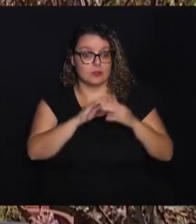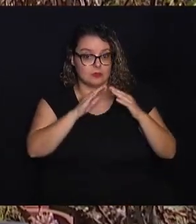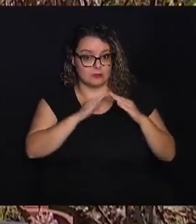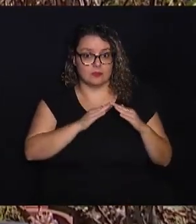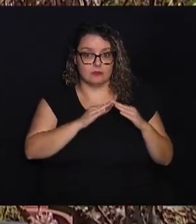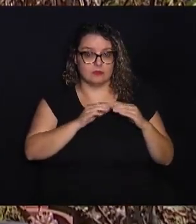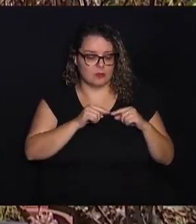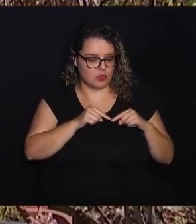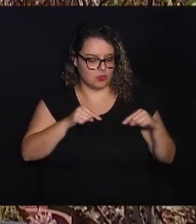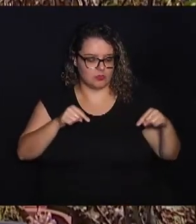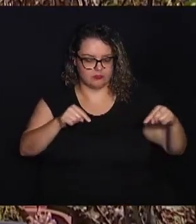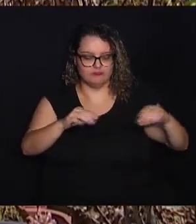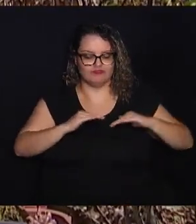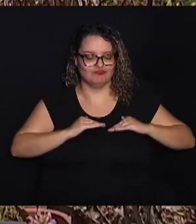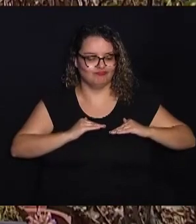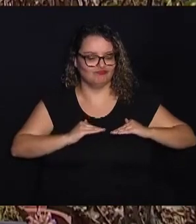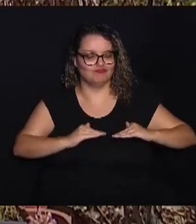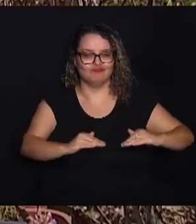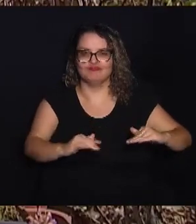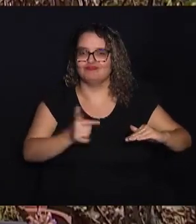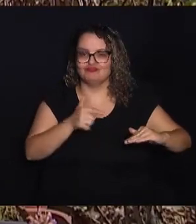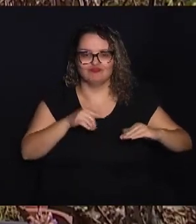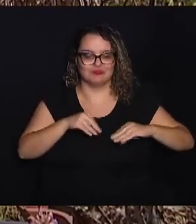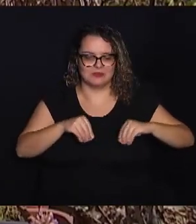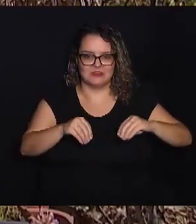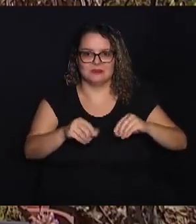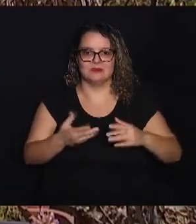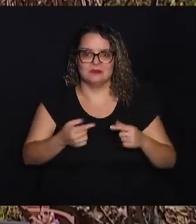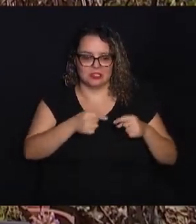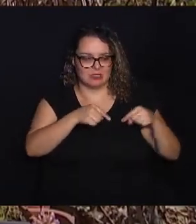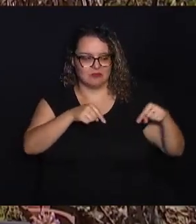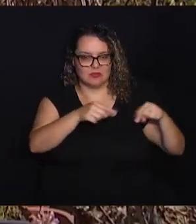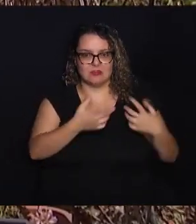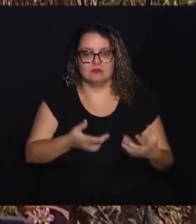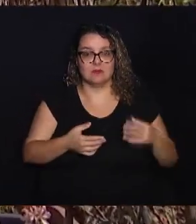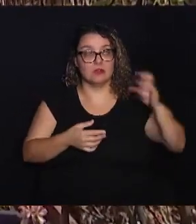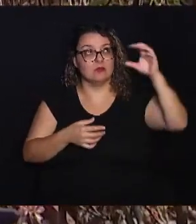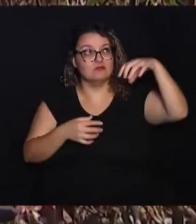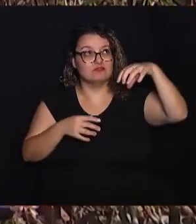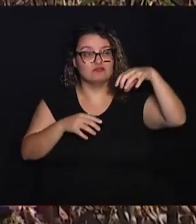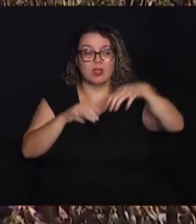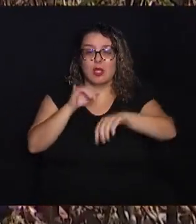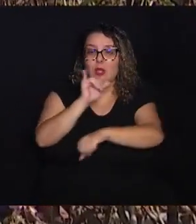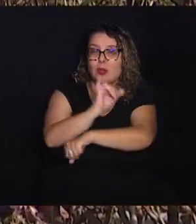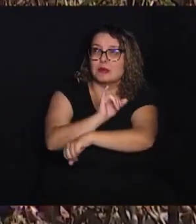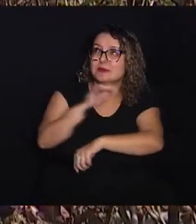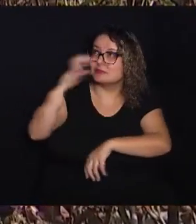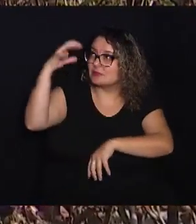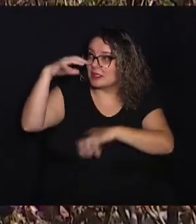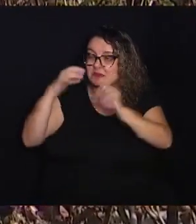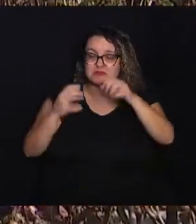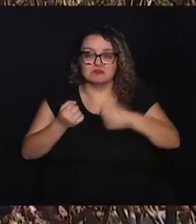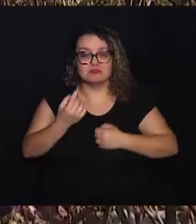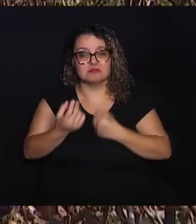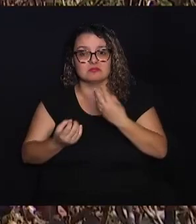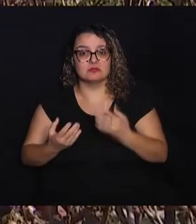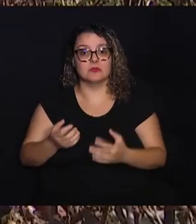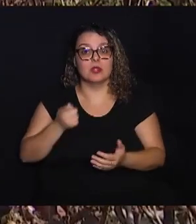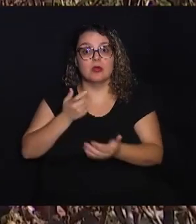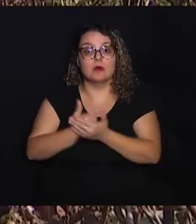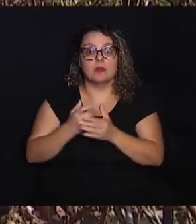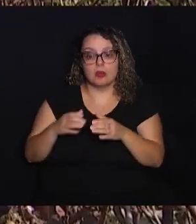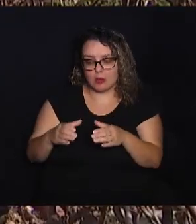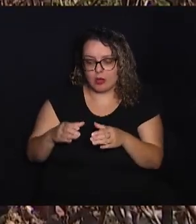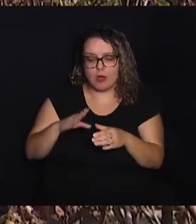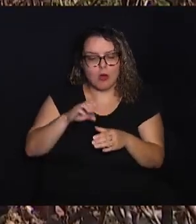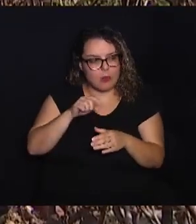quintal era todo cimentado, tinha lá uma arinha de serviço, pendurava orquídea, pendurava algumas plantinhas e comprava os bonsaizinhos, aqueles